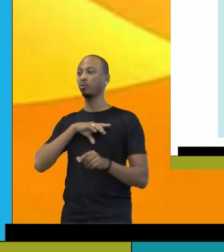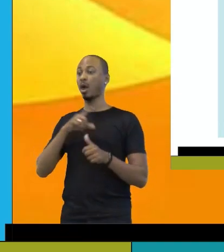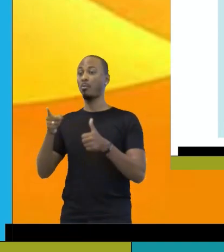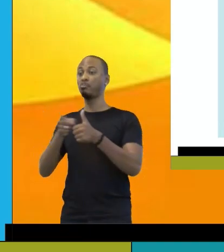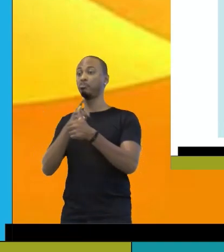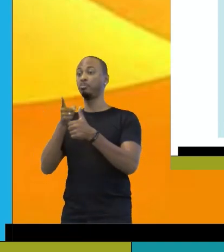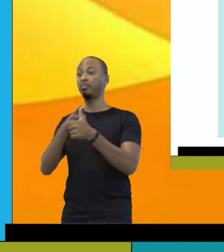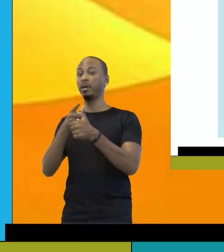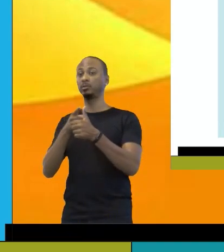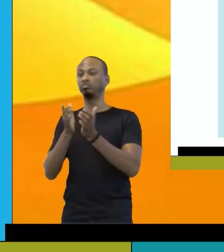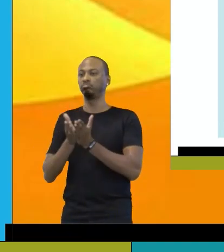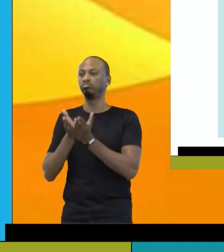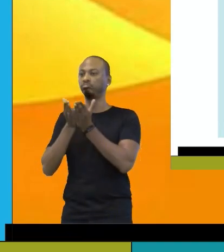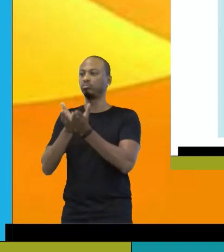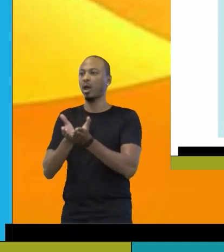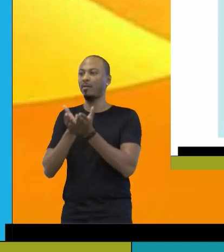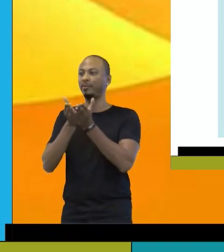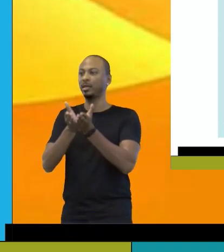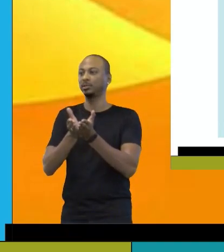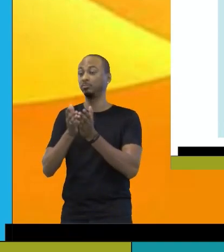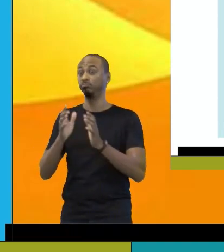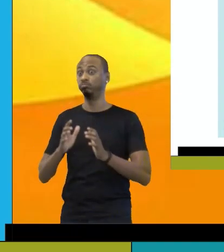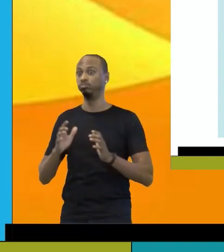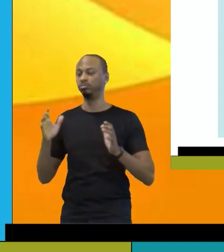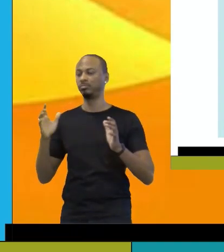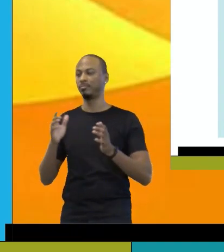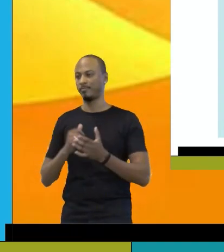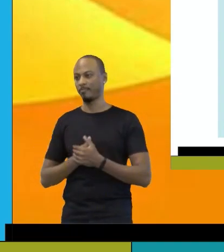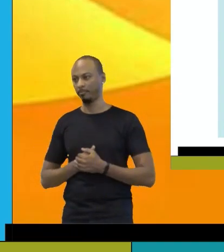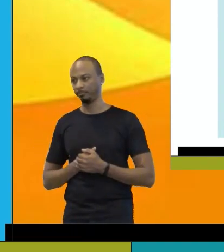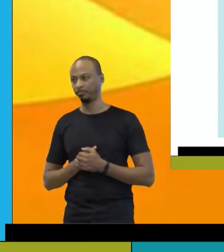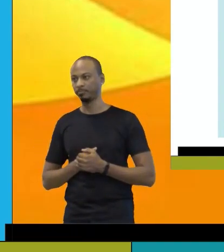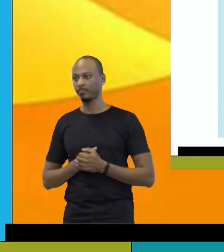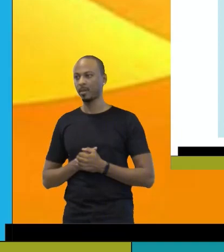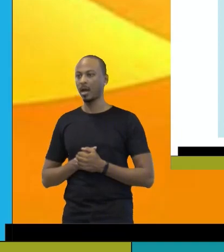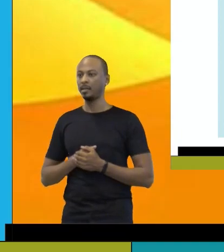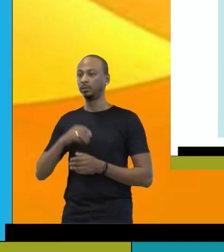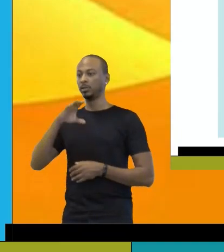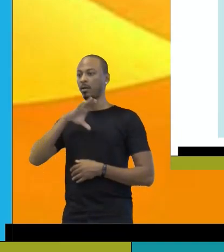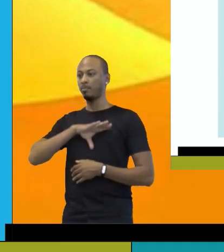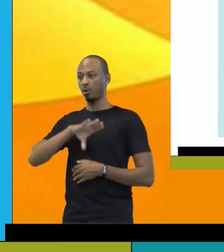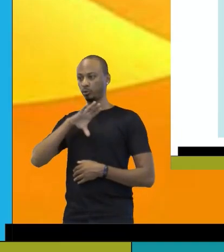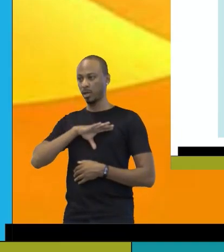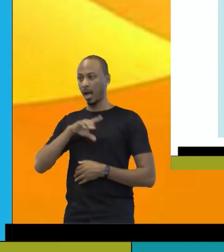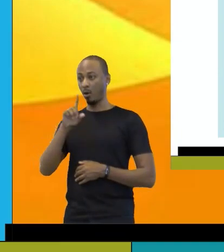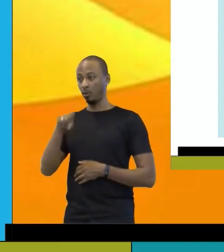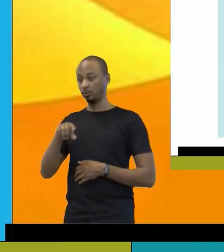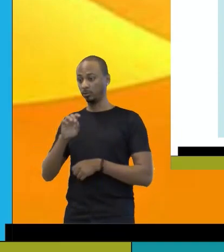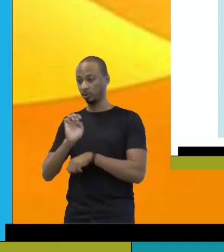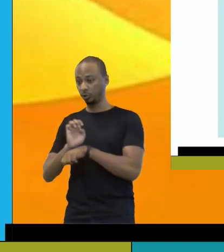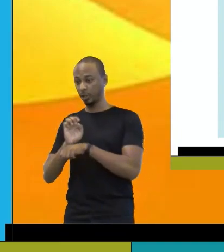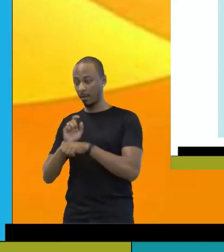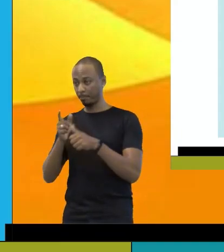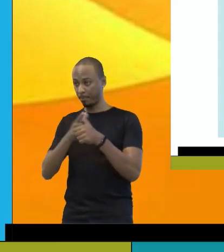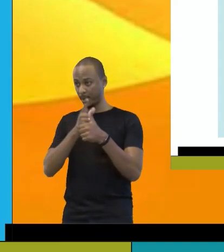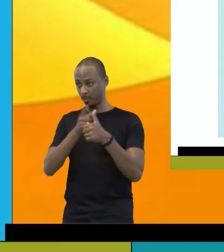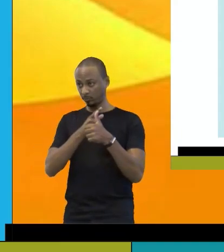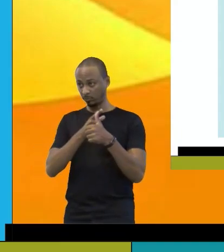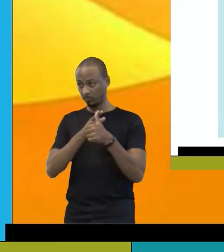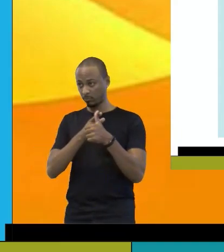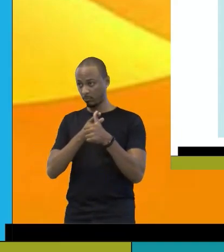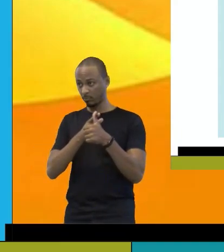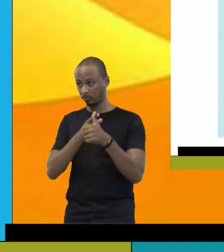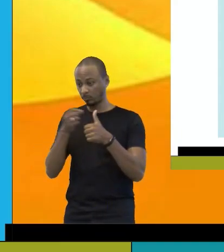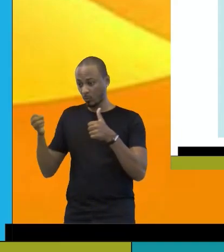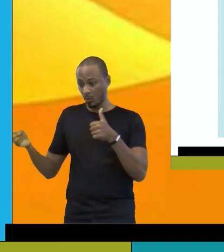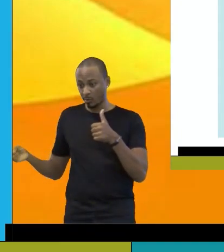nas grandes navegações. Observem que Portugal foi o primeiro Estado nacional moderno. O que isso quer dizer?